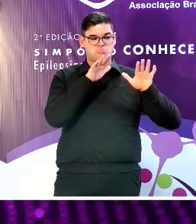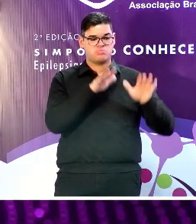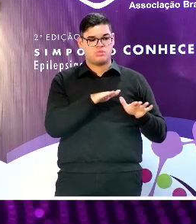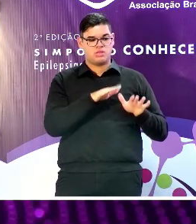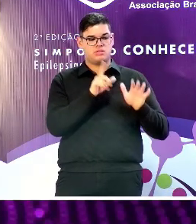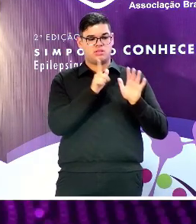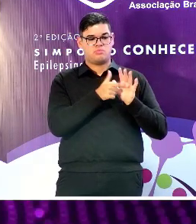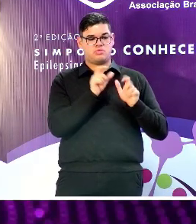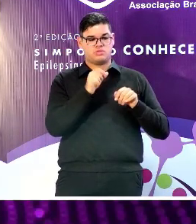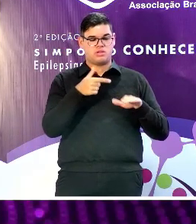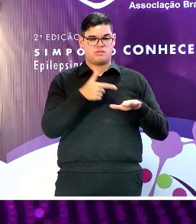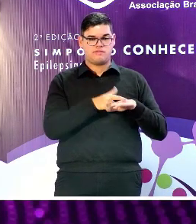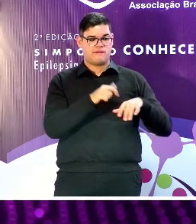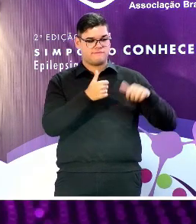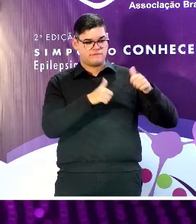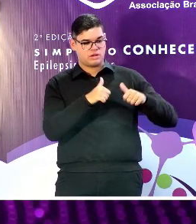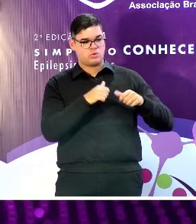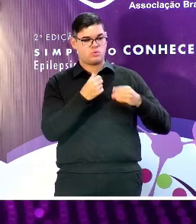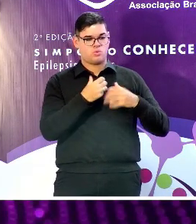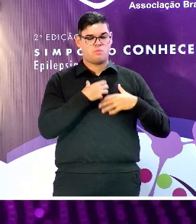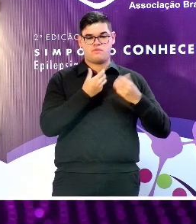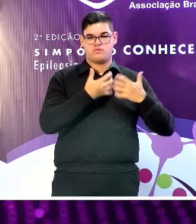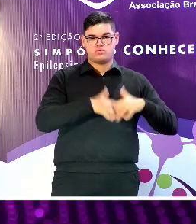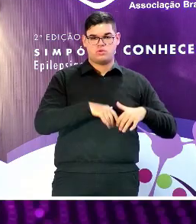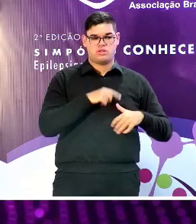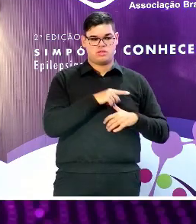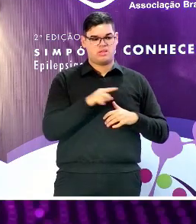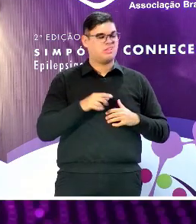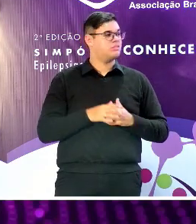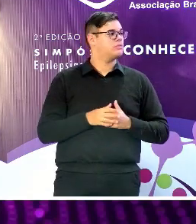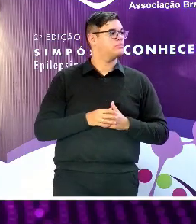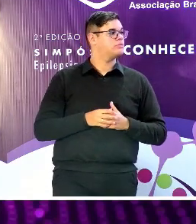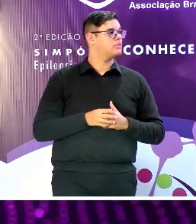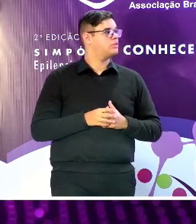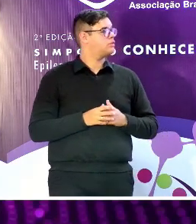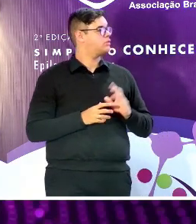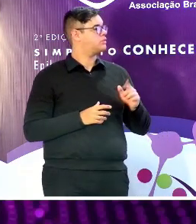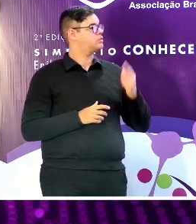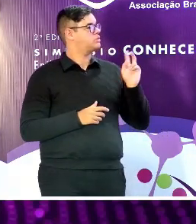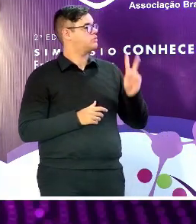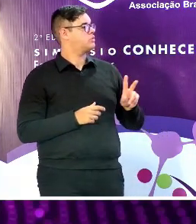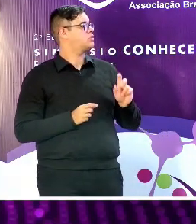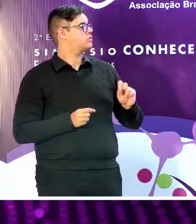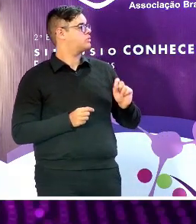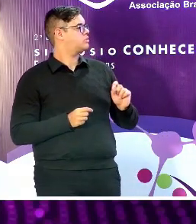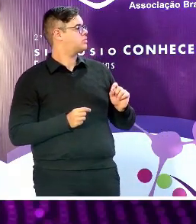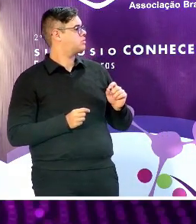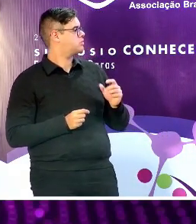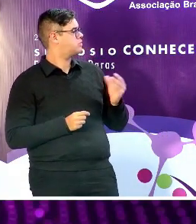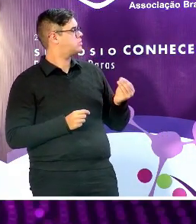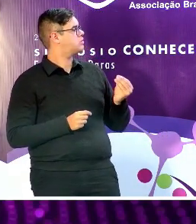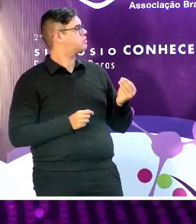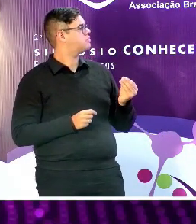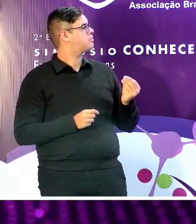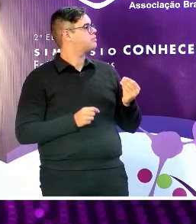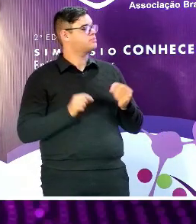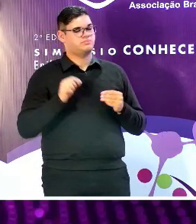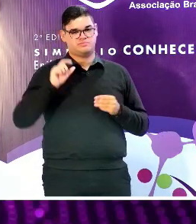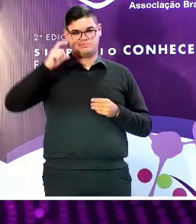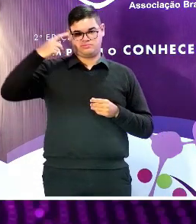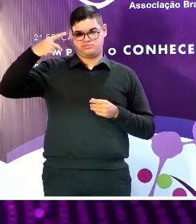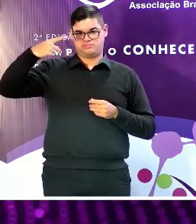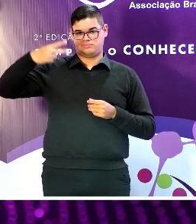reperfusão e foi avaliar o efeito do nosso composto. Então, a gente viu, tanto em hipocampos como em córtex,